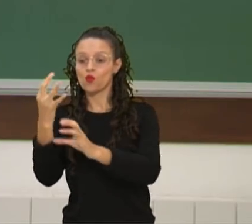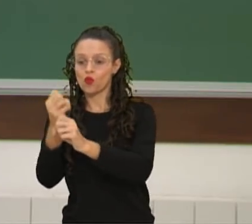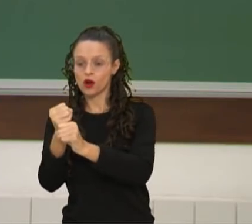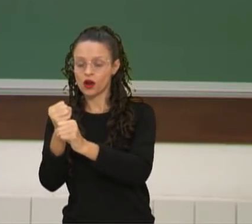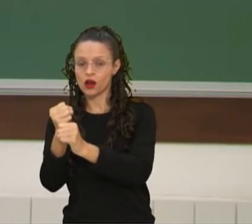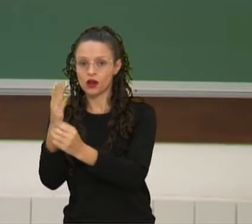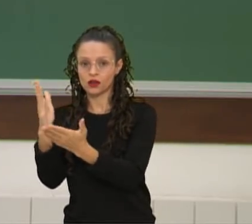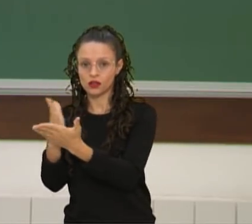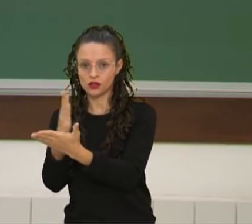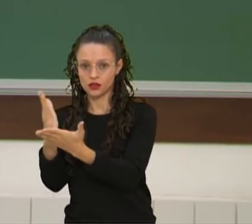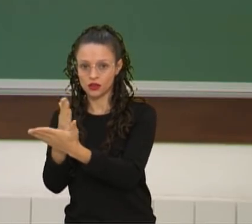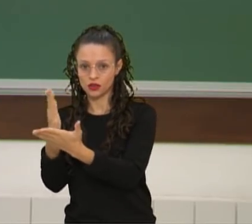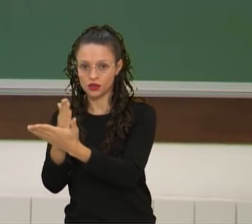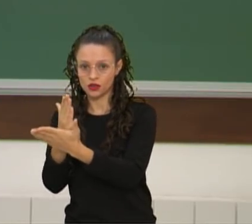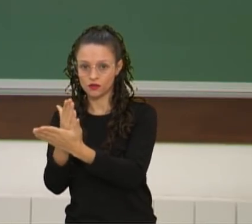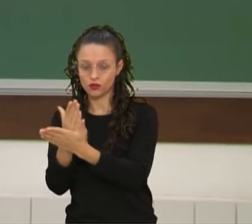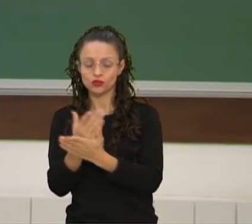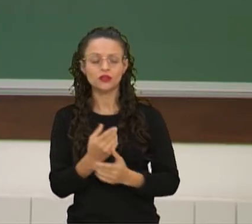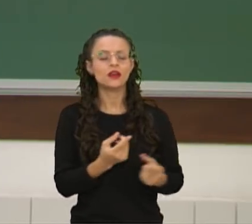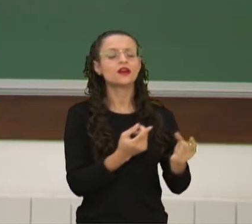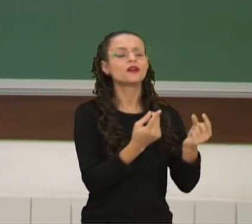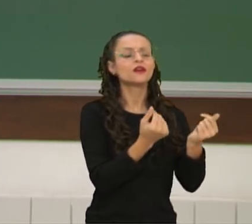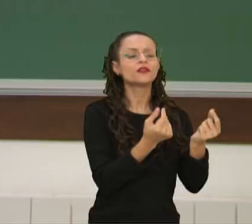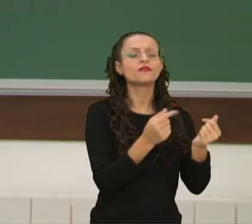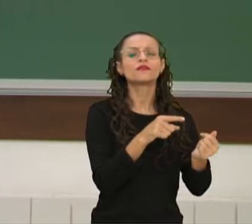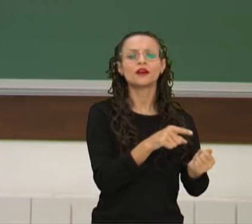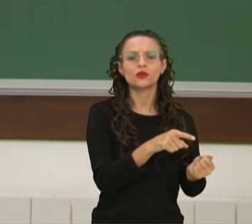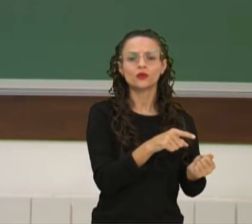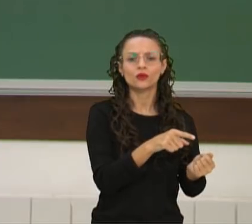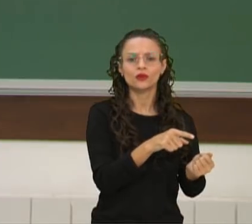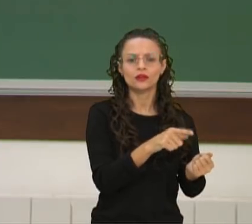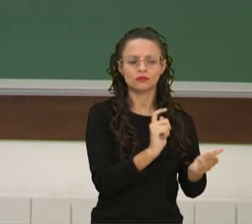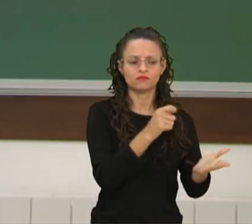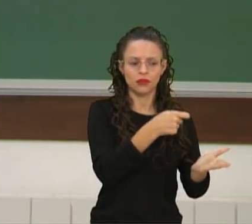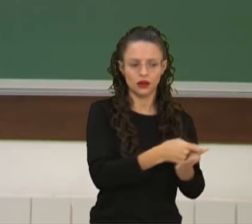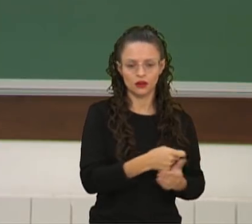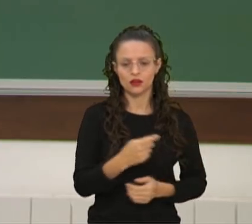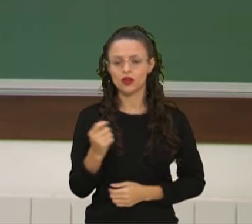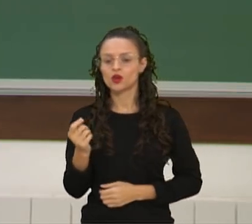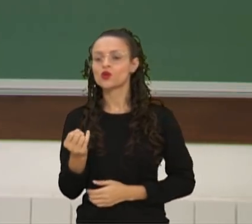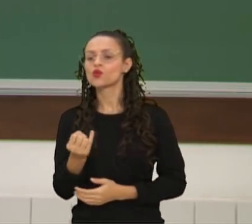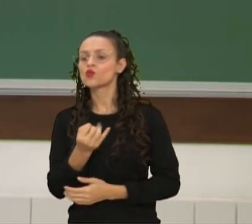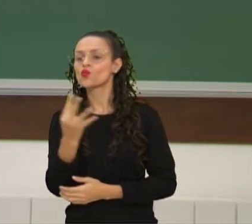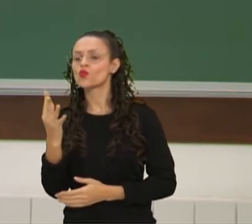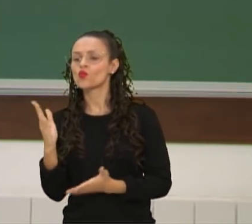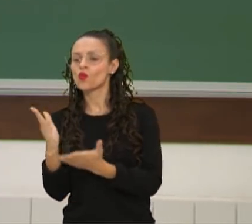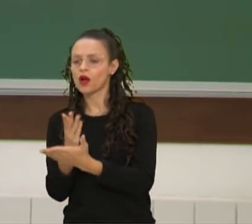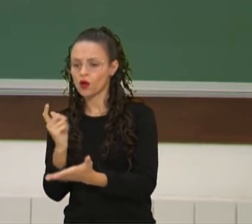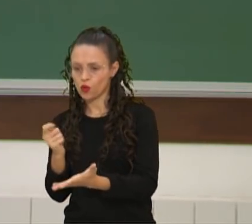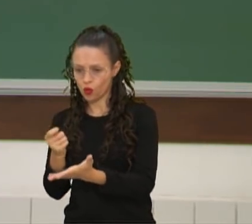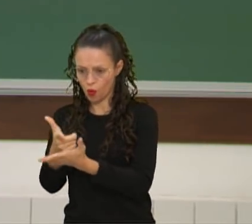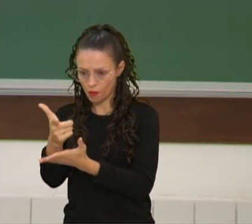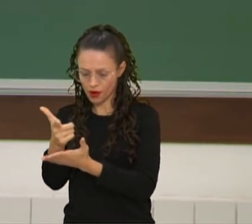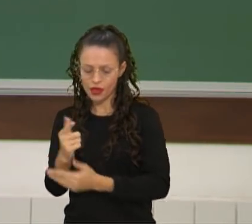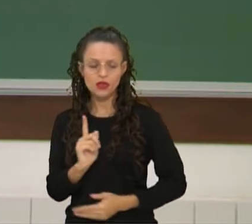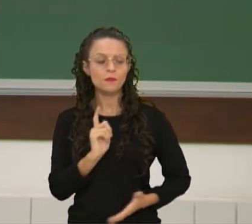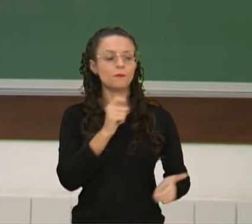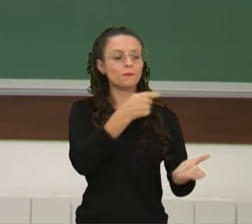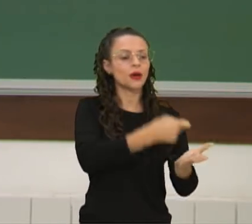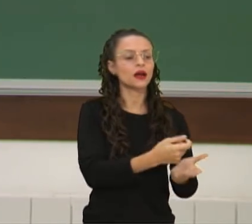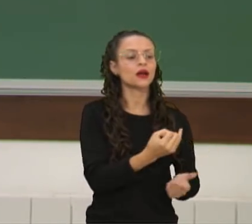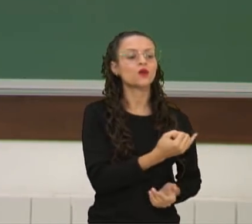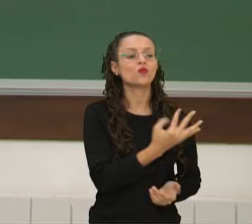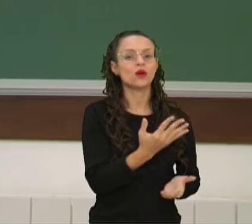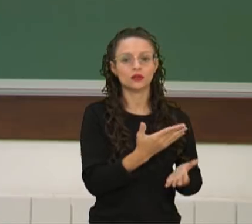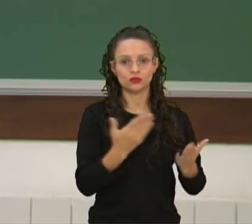com o valor pago por esses livros que eu estou comprando. Comprei uma quantidade de livros e eu tenho um valor que vou pagar por eles. Então,